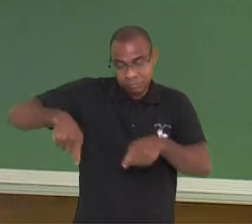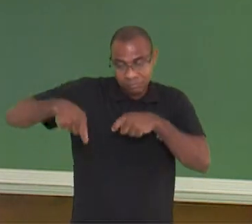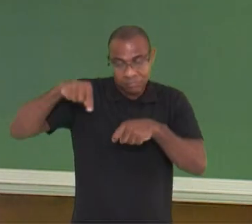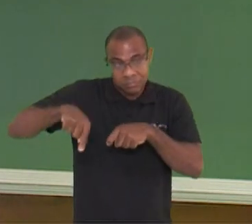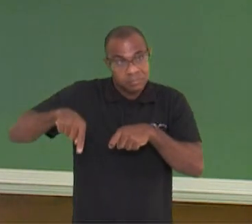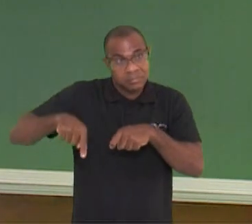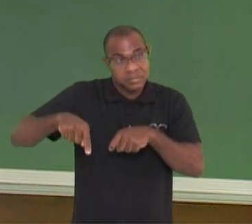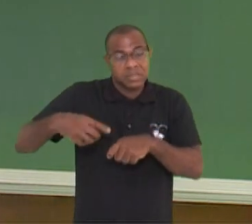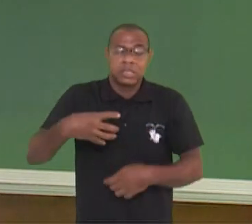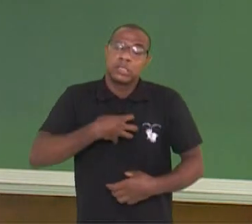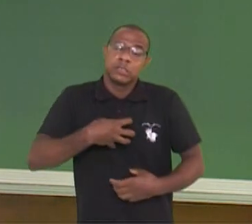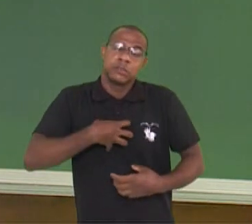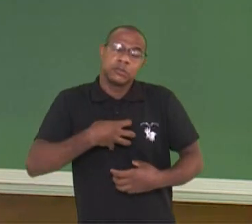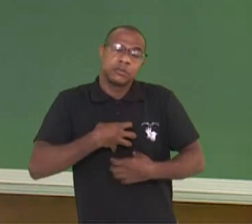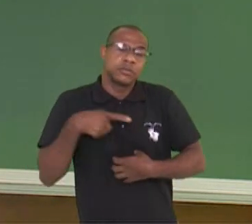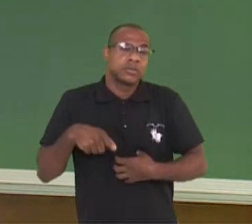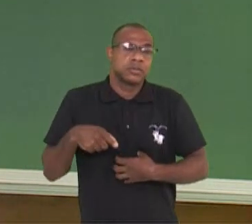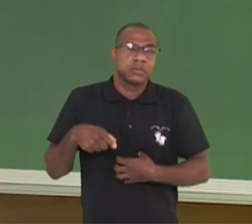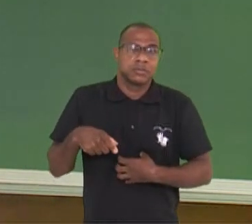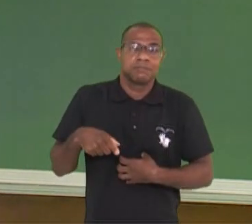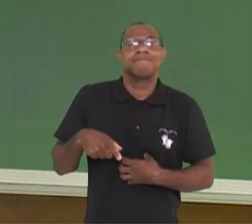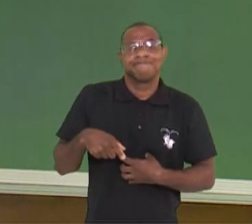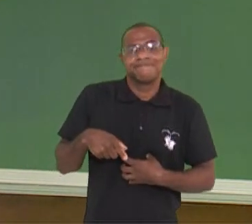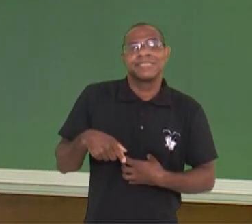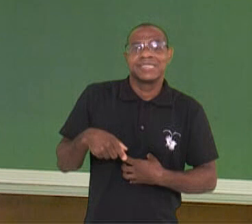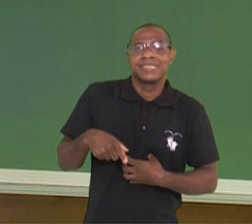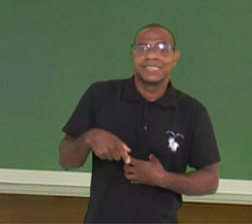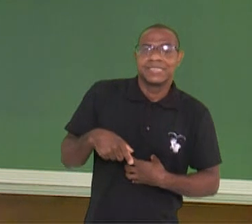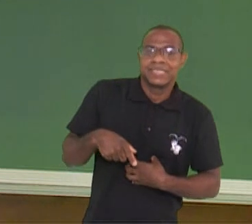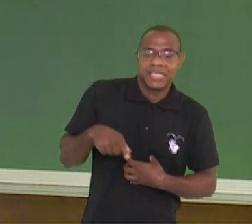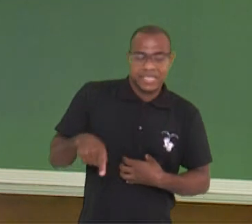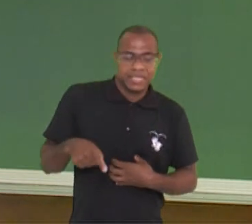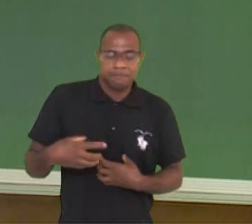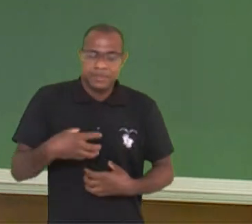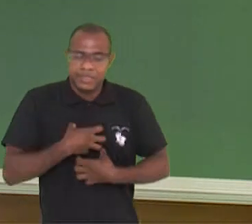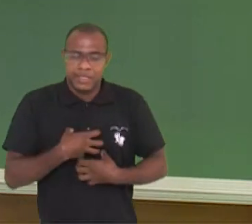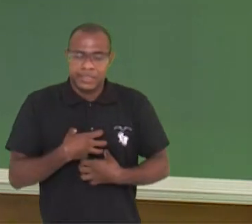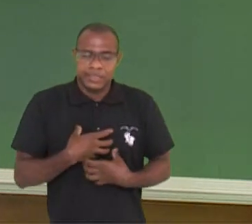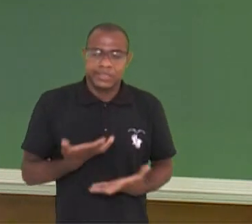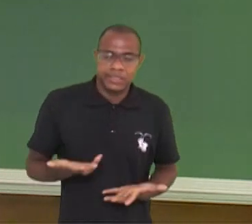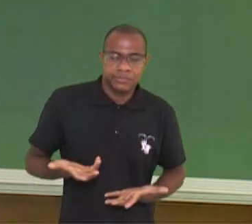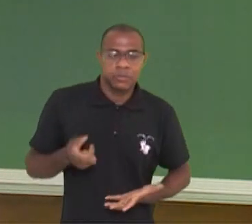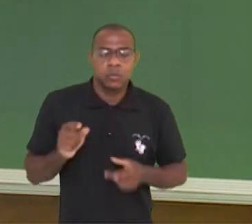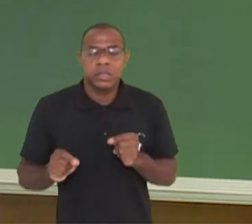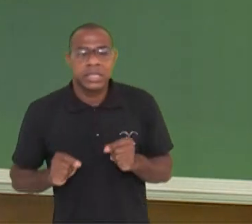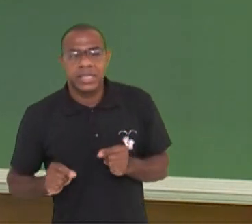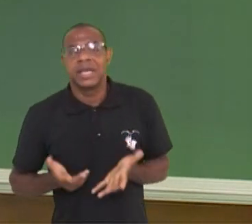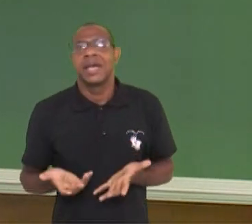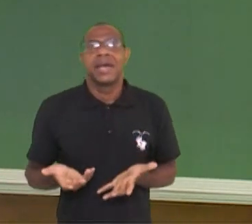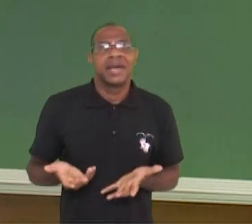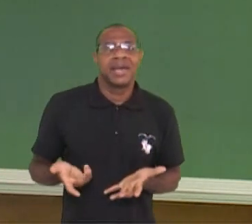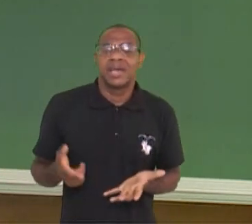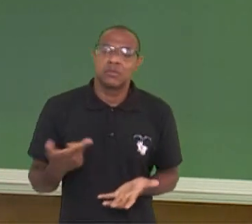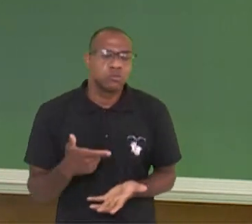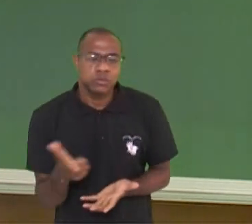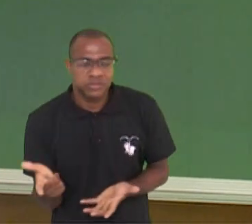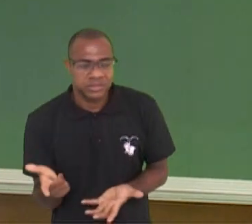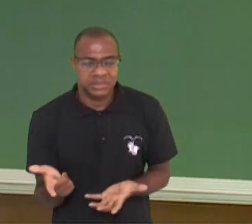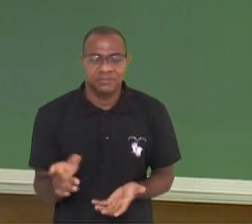Nordeste, sentiram-se traídos, podemos dizer assim, porque a Lei Áurea libertou os escravos sem indenização,